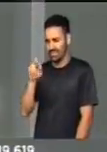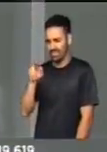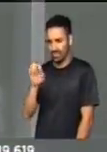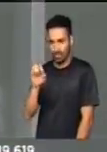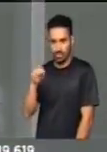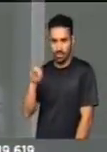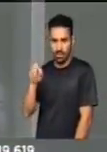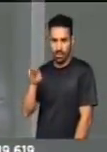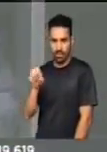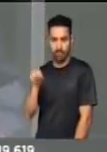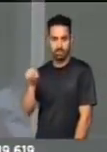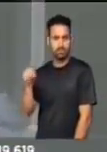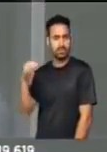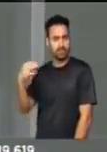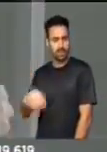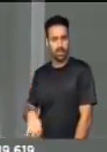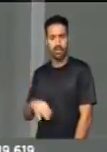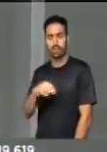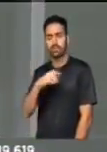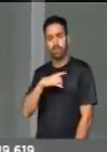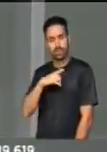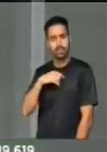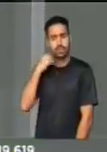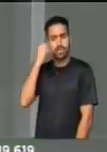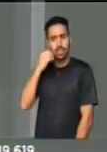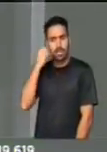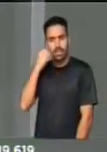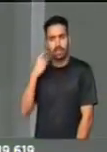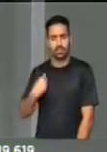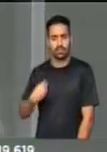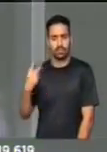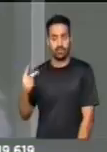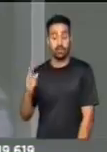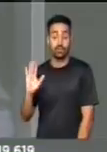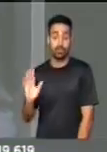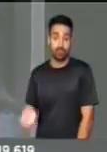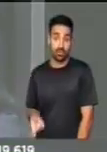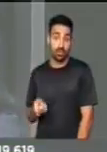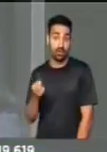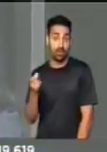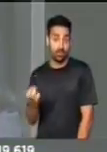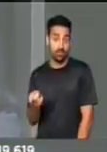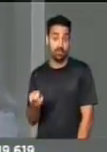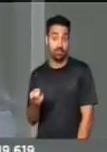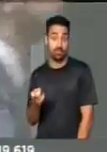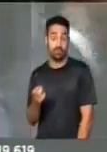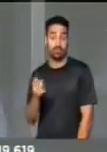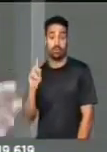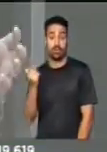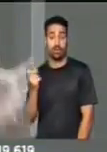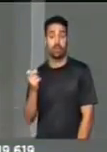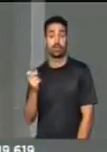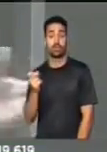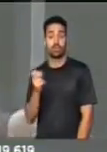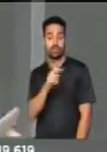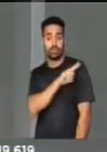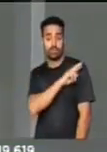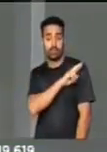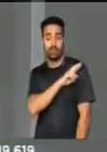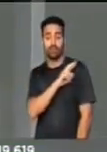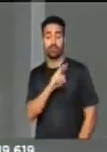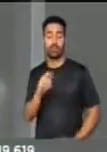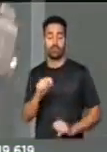no lugar certo, que tem toda uma experiência vivida, porque já foi e já dirigiu a economia do país, que gerou